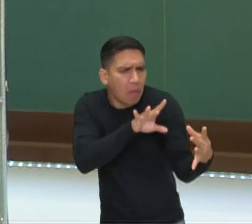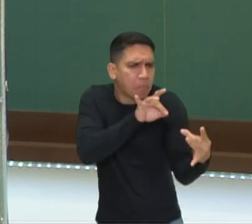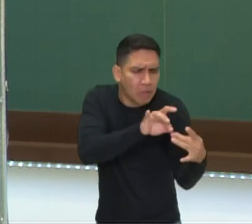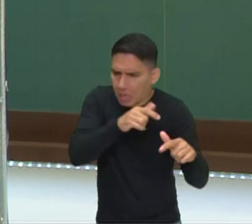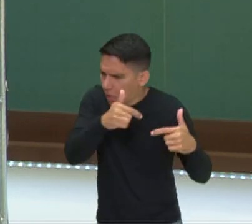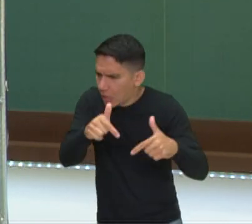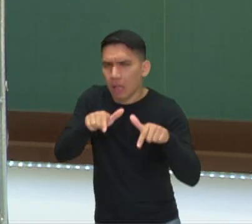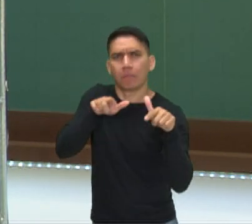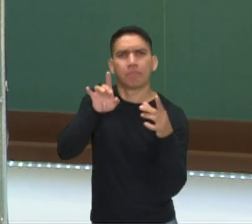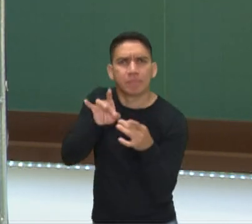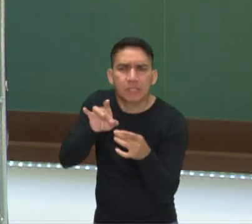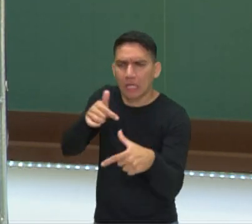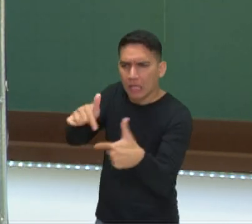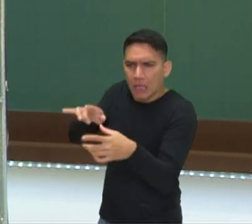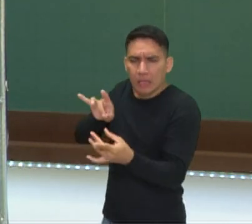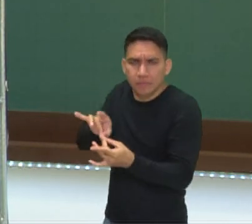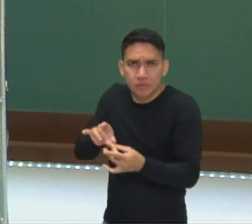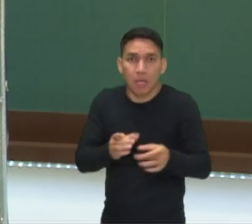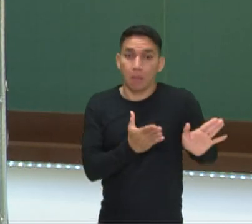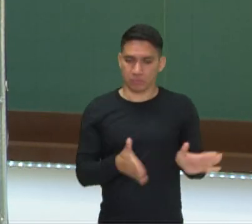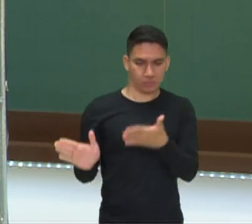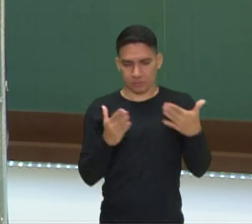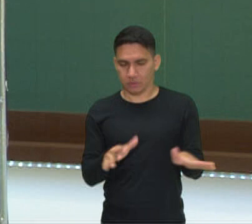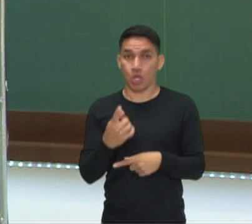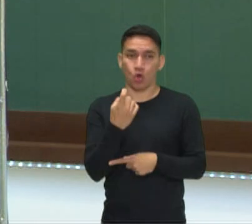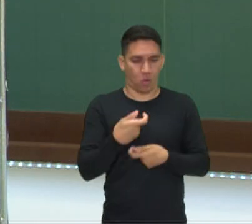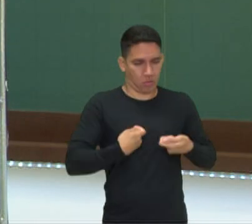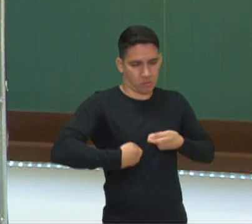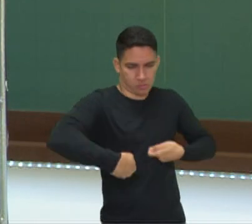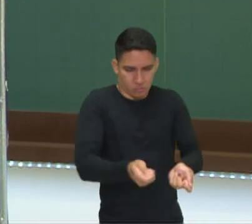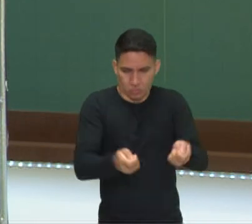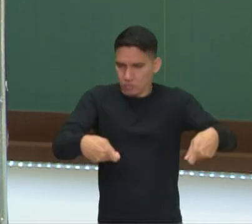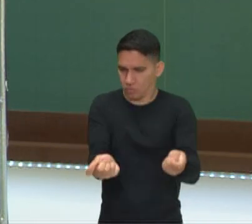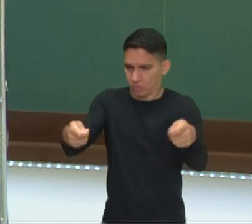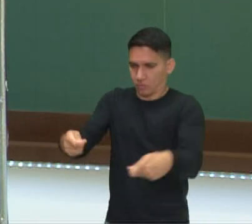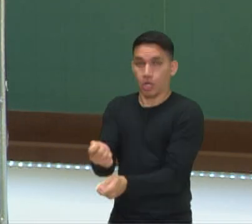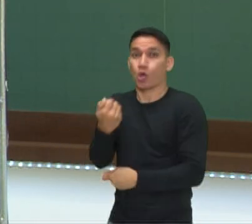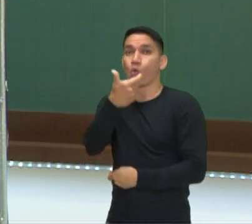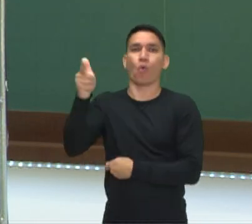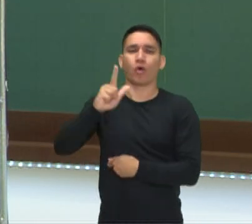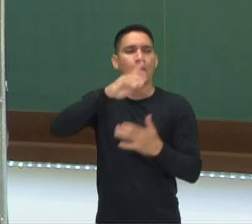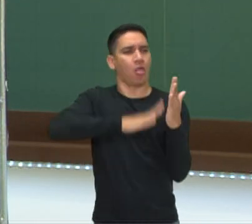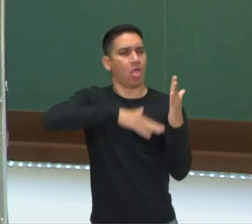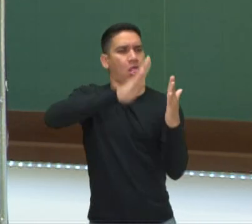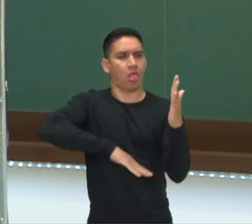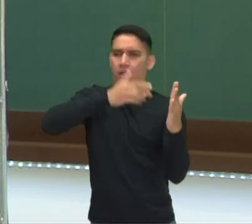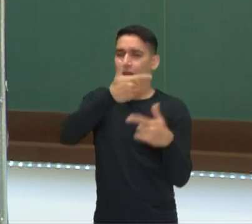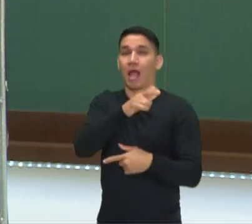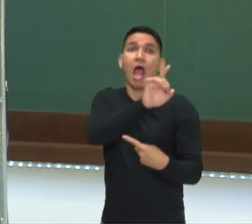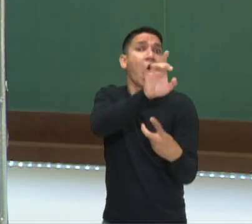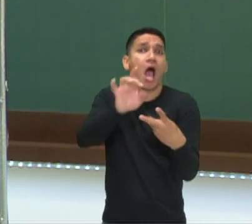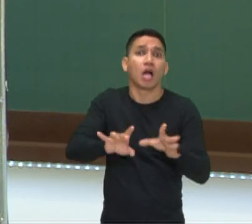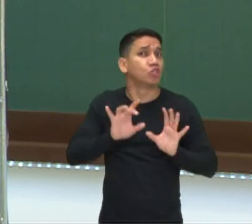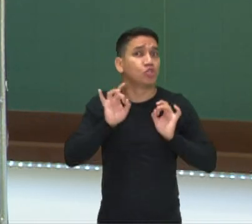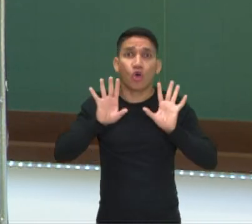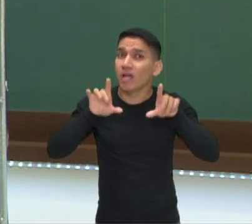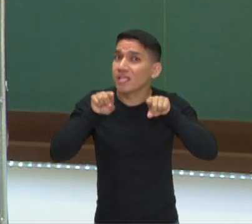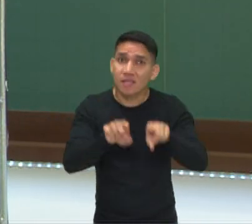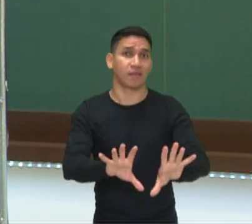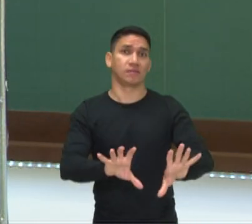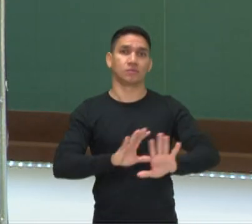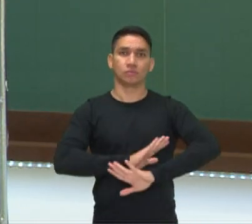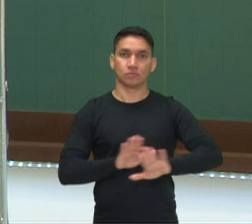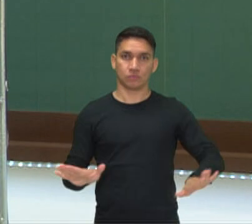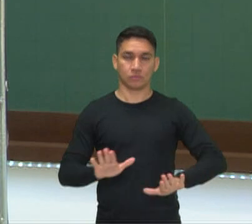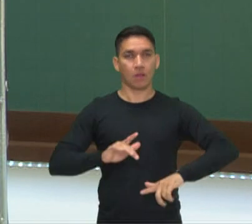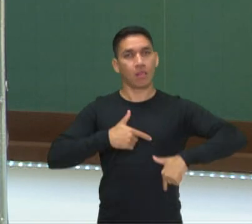linha de montagem. Então temos um lá apertando parafuso, o outro que está fazendo a pintura, e todo mundo faz só aquele tipo de trabalho,